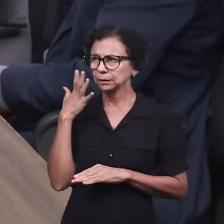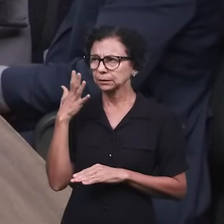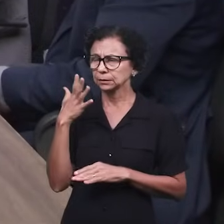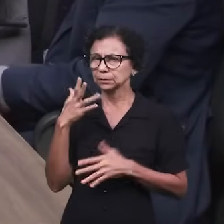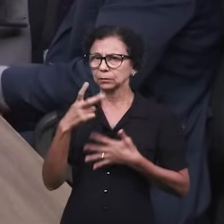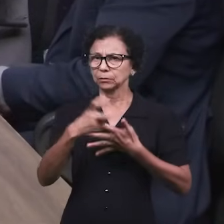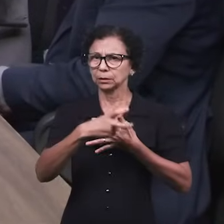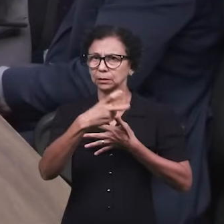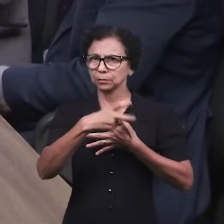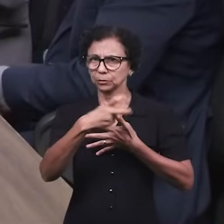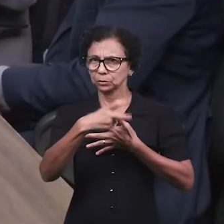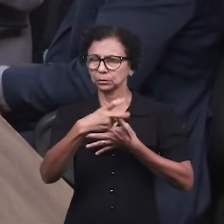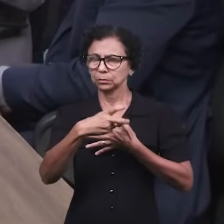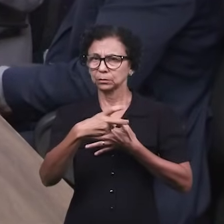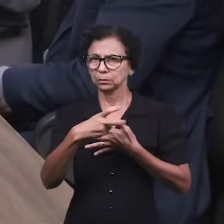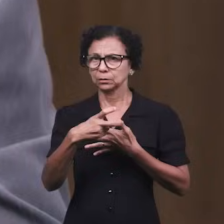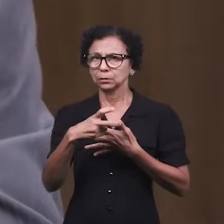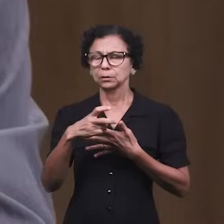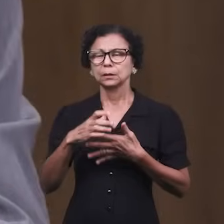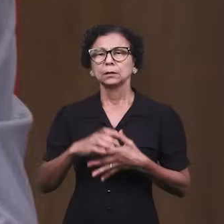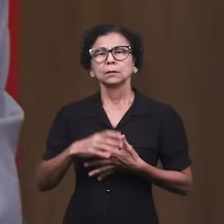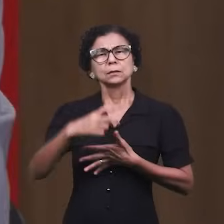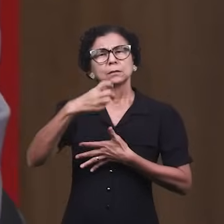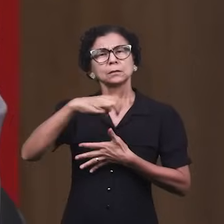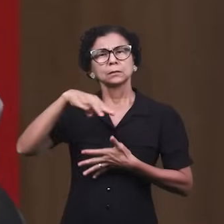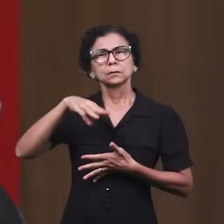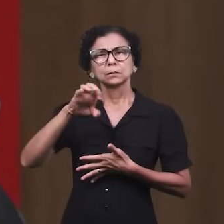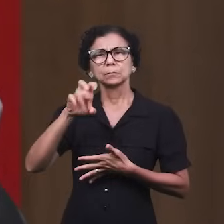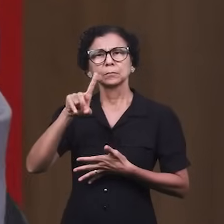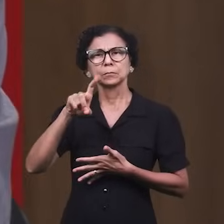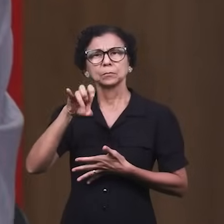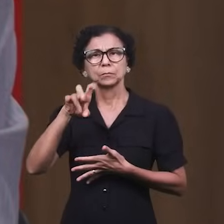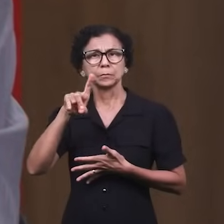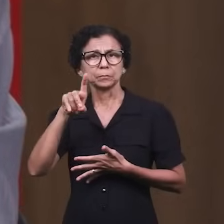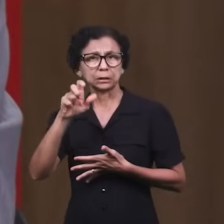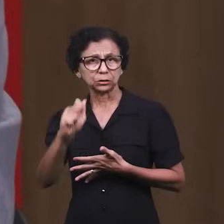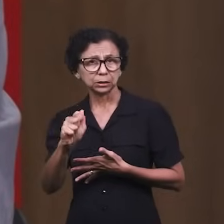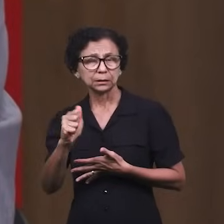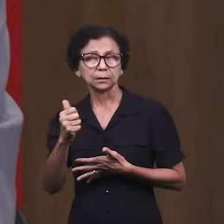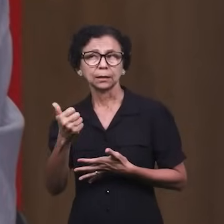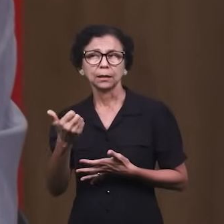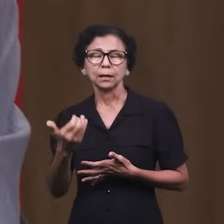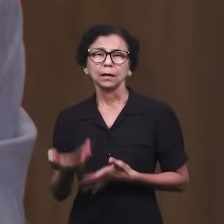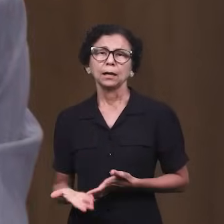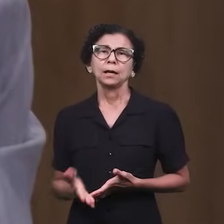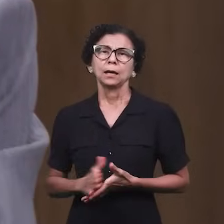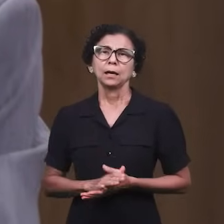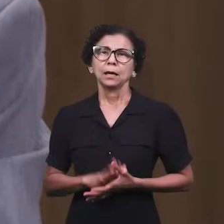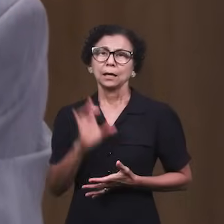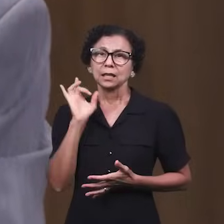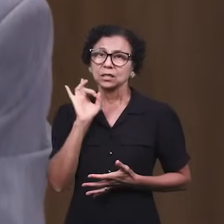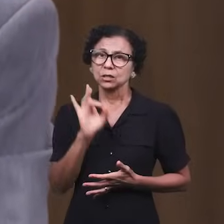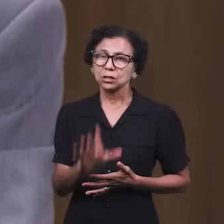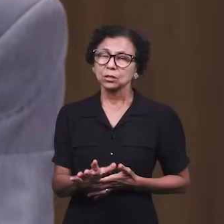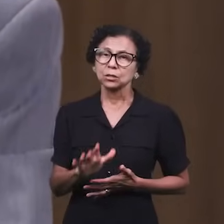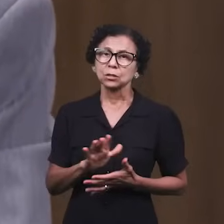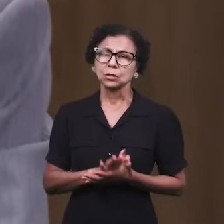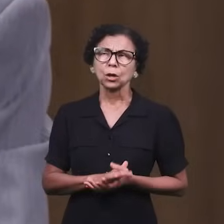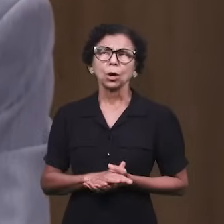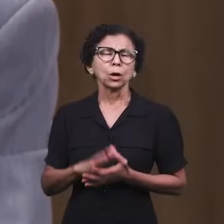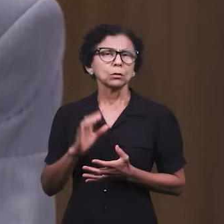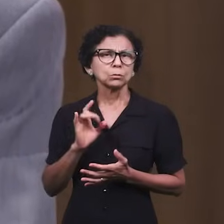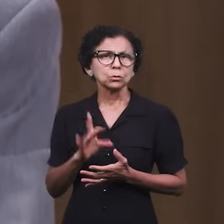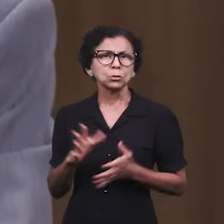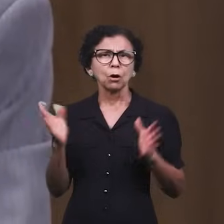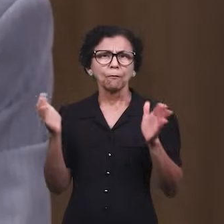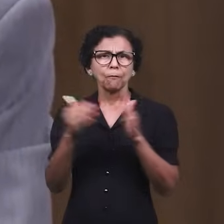da revelação. A gente fala quinta medida e associa a revelação, mas a quinta medida, ela estaria restrita